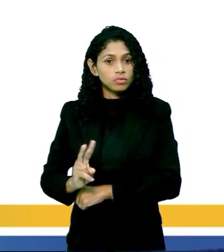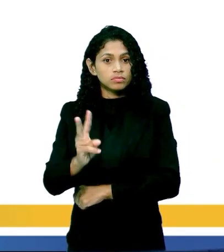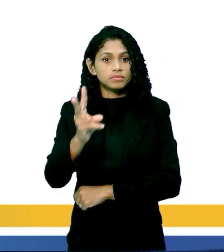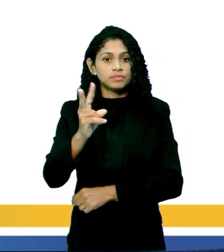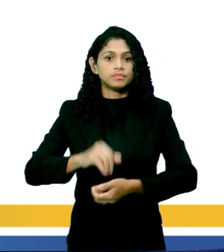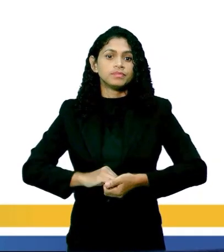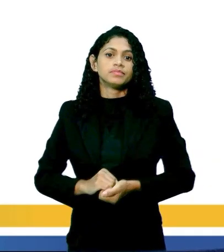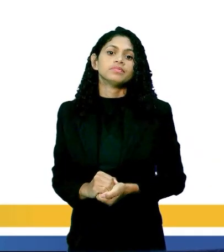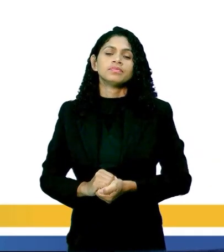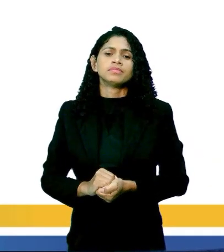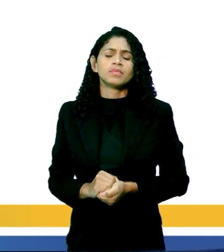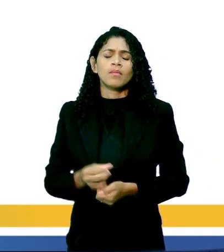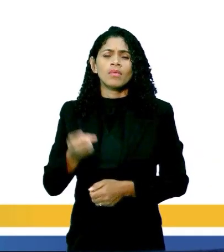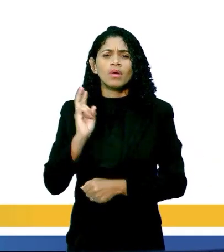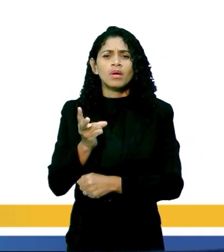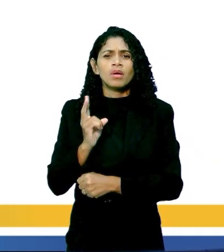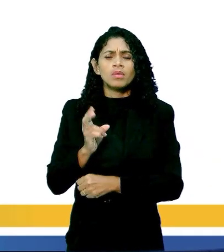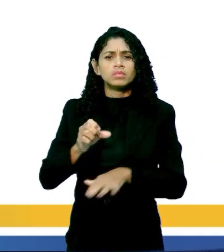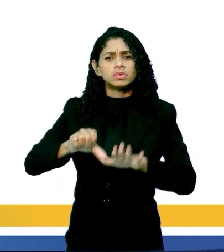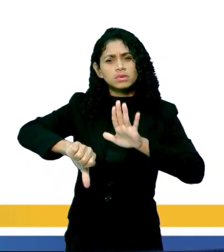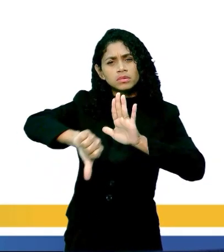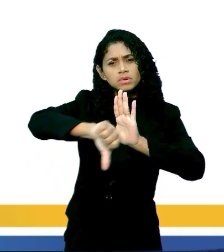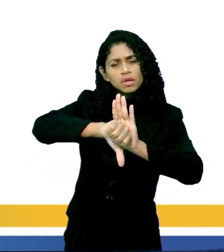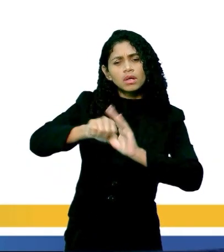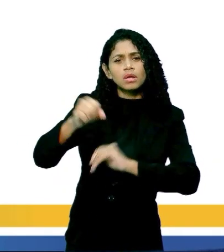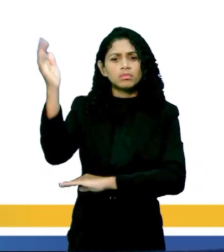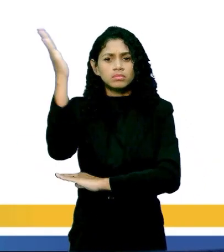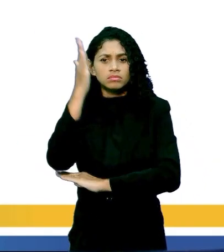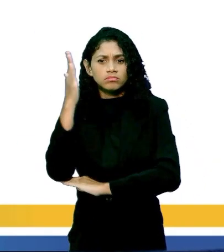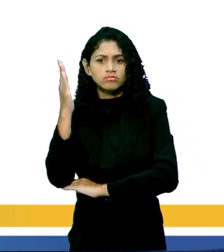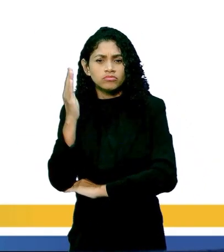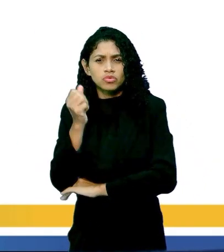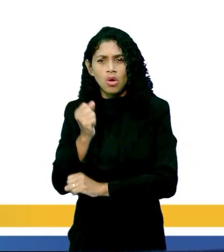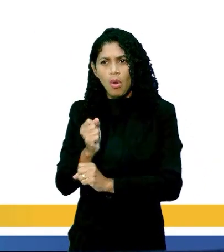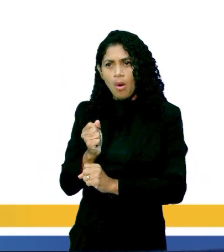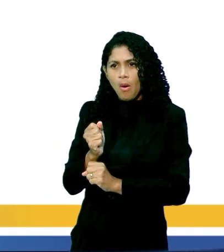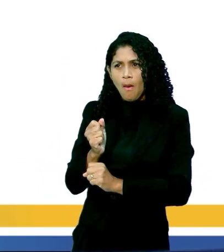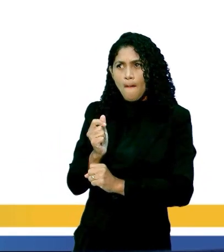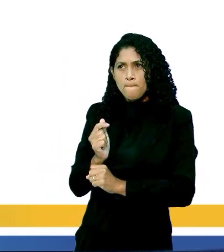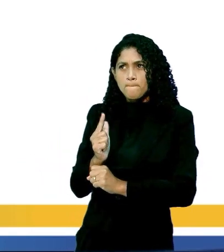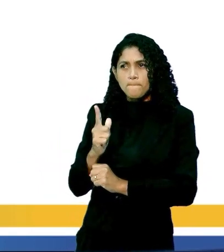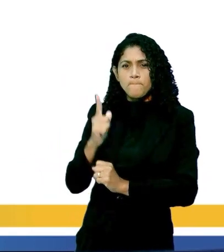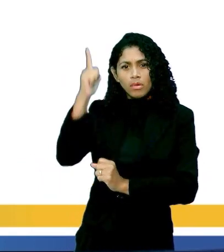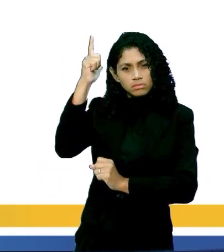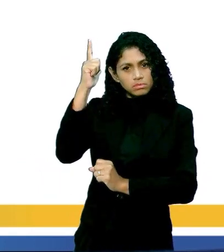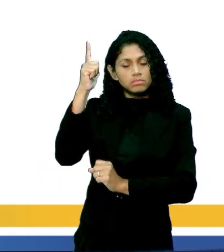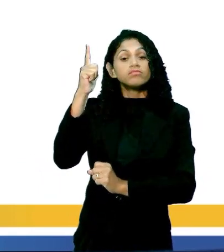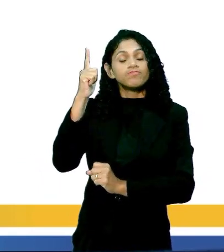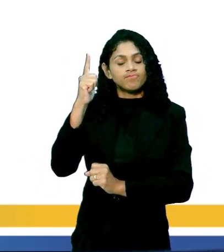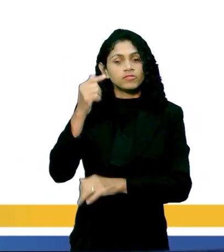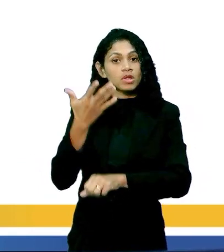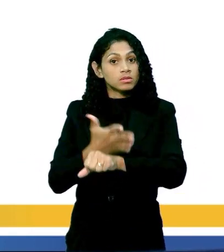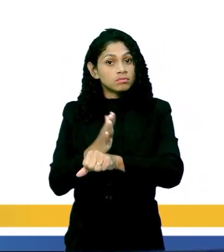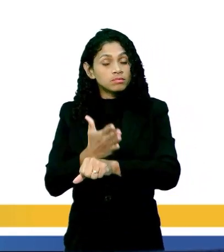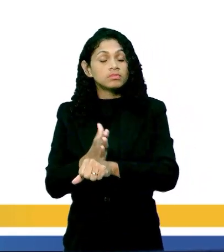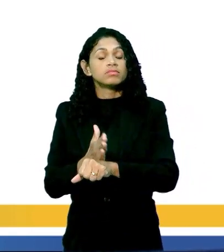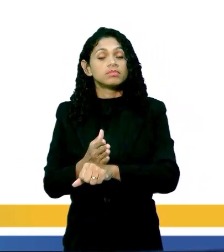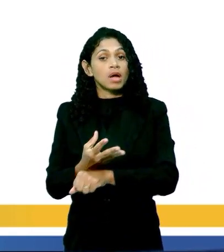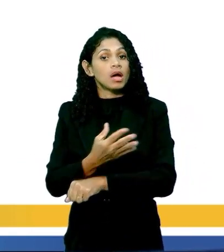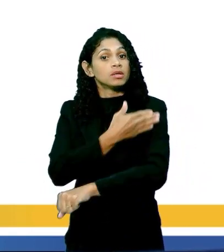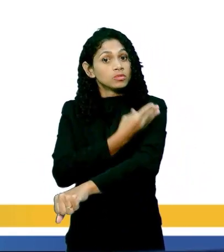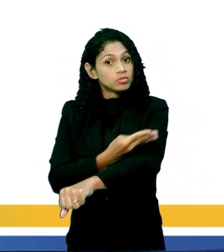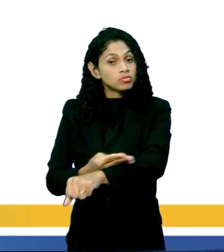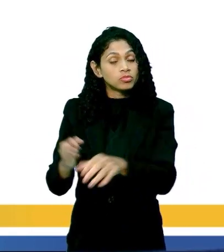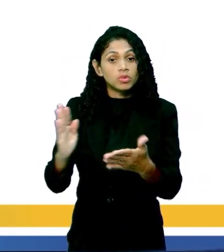continuidade. Mesmo sendo crime no Brasil atirar para o alto, a prática ainda é costume em algumas comemorações ou